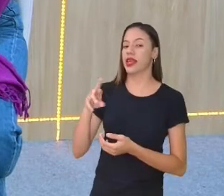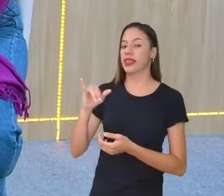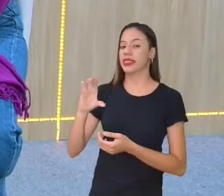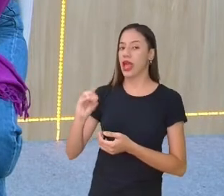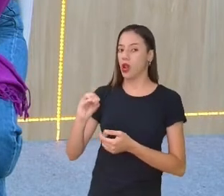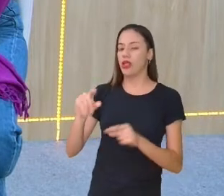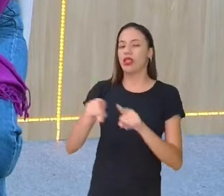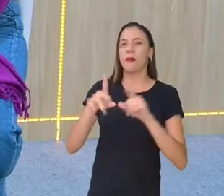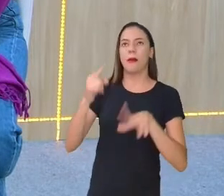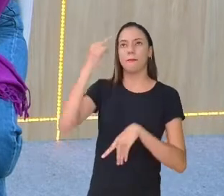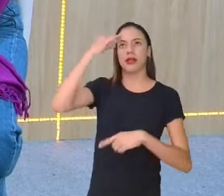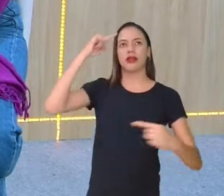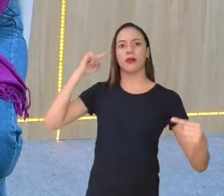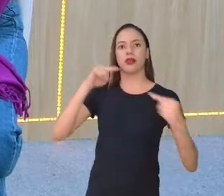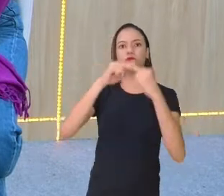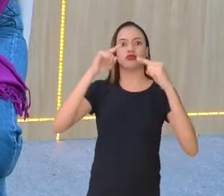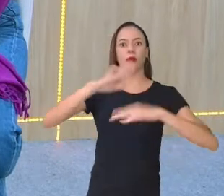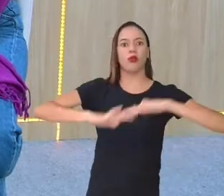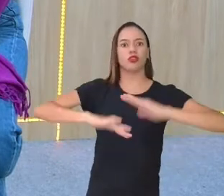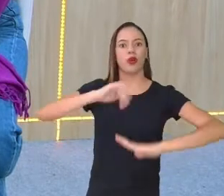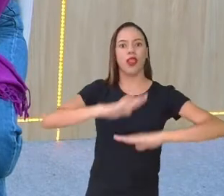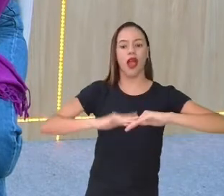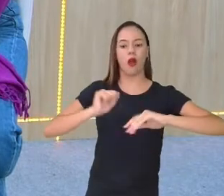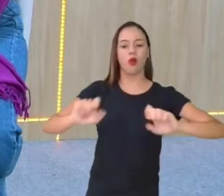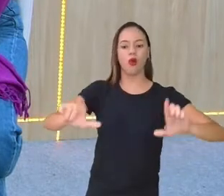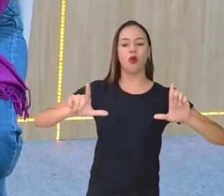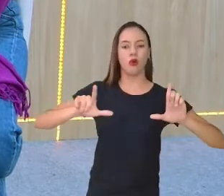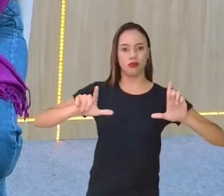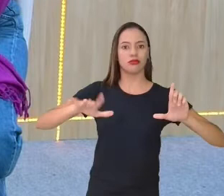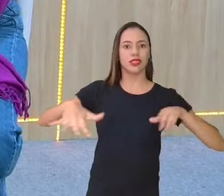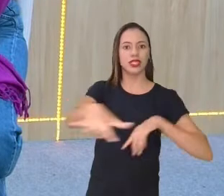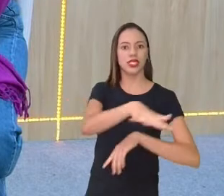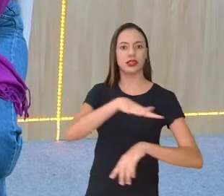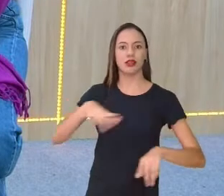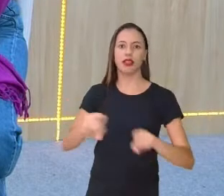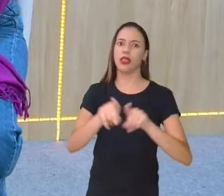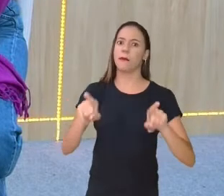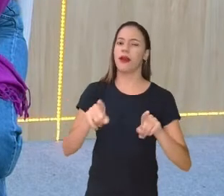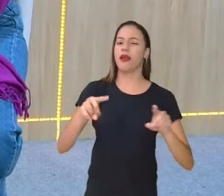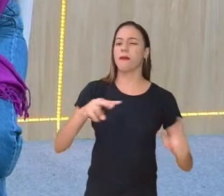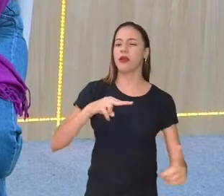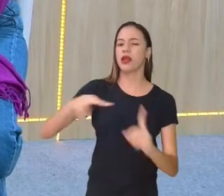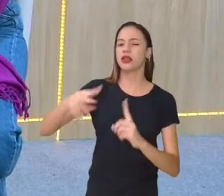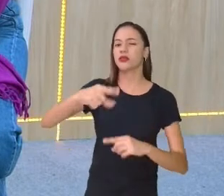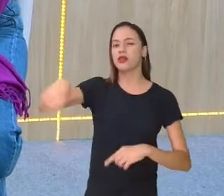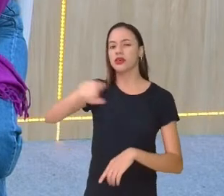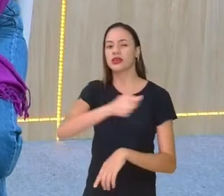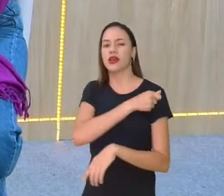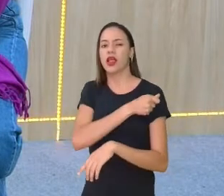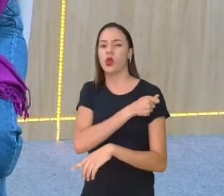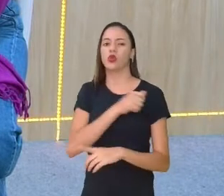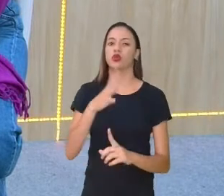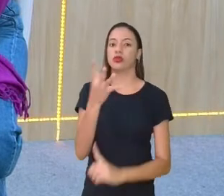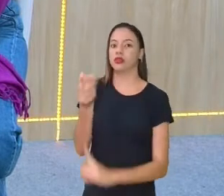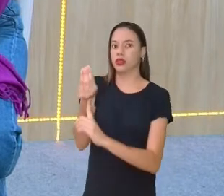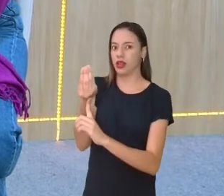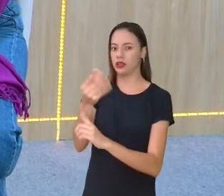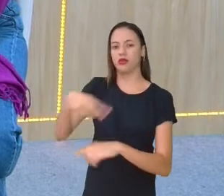esse olhar de estudante de arte, tá? A gente está aí na turma de EJA e